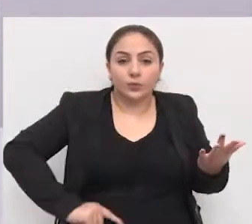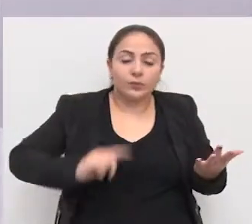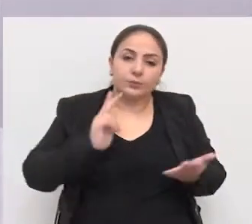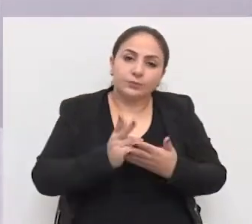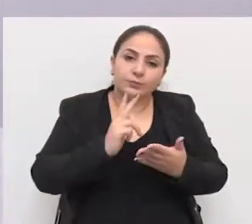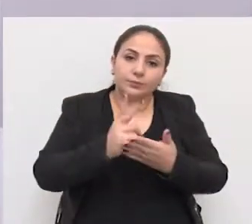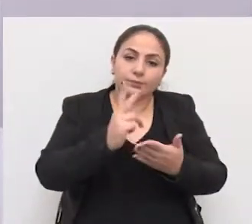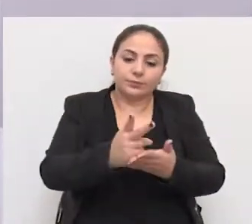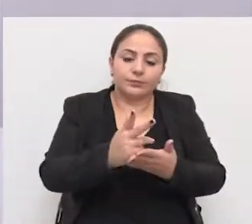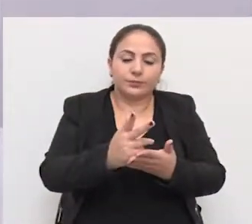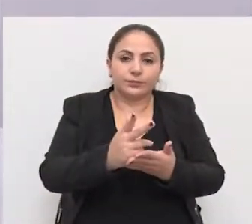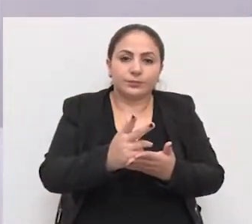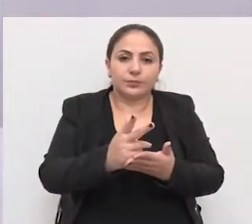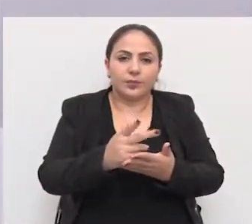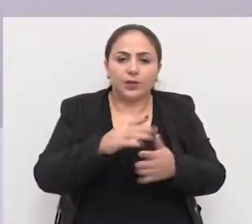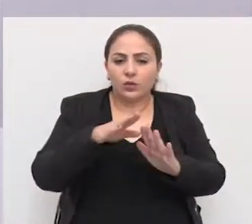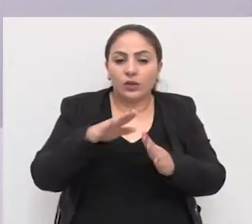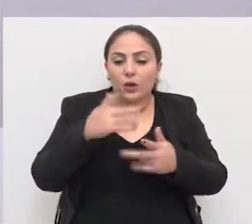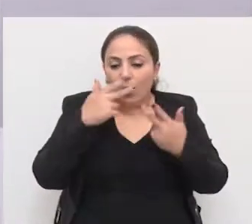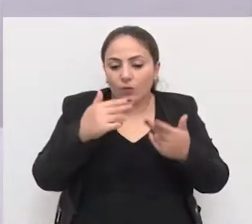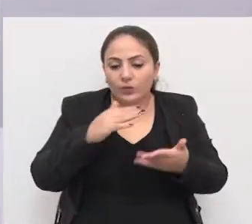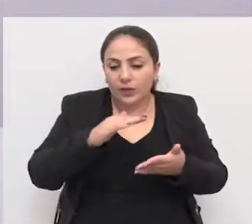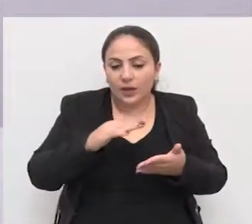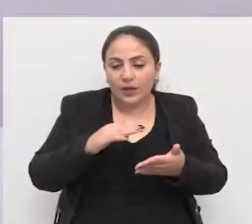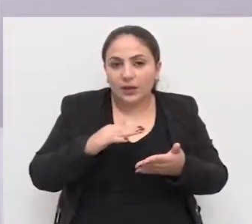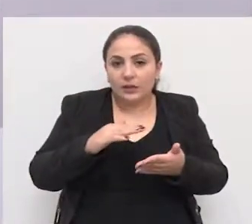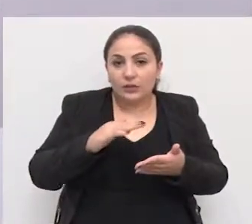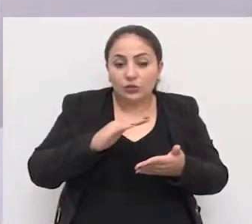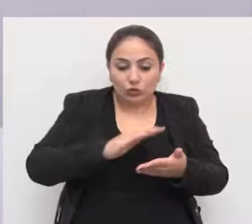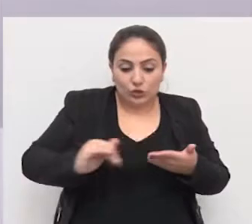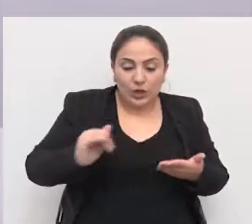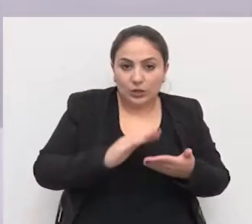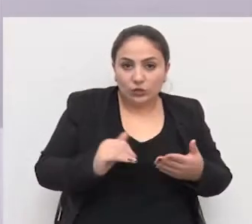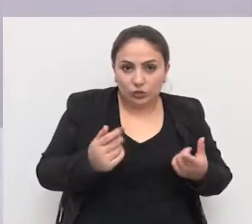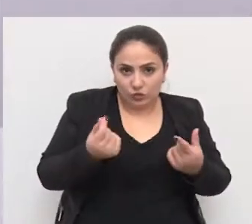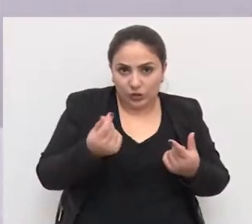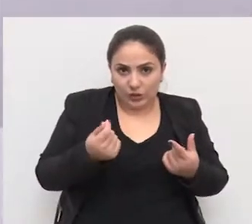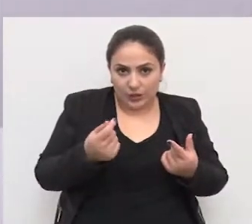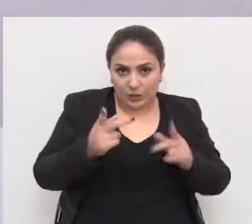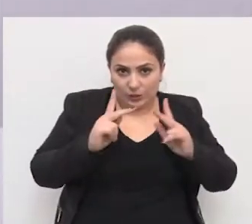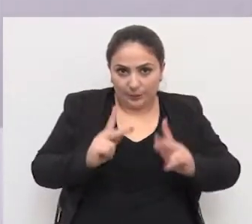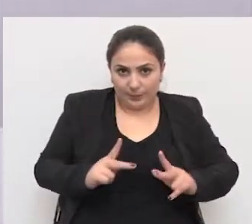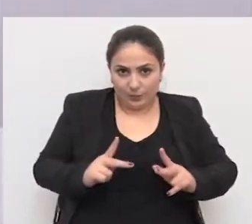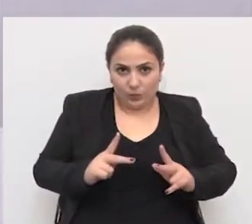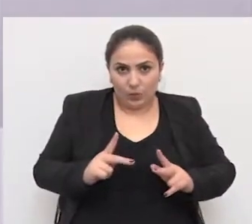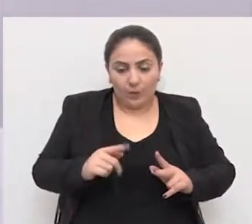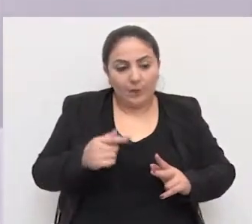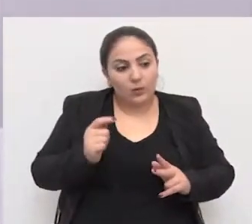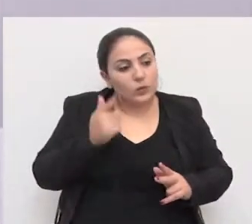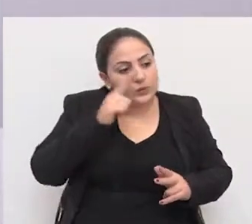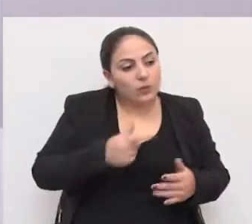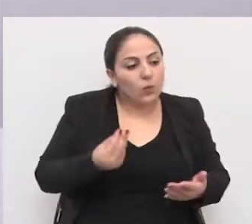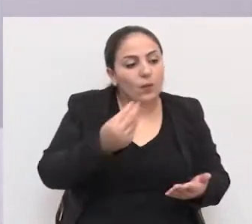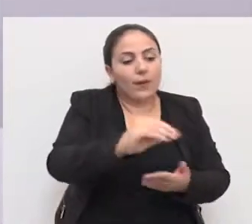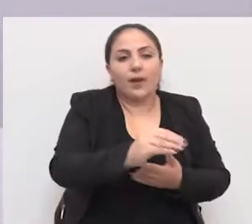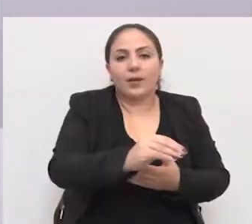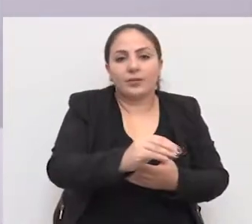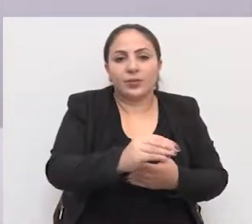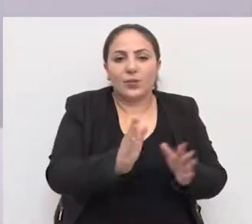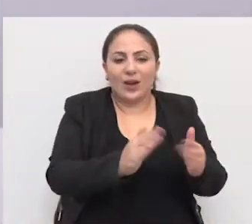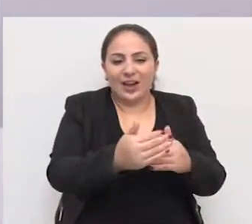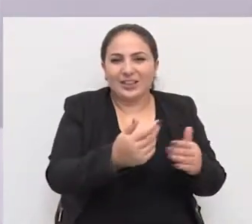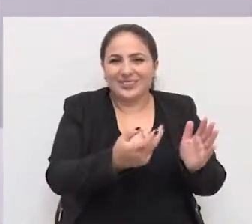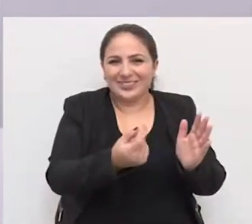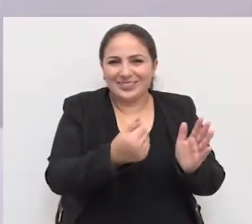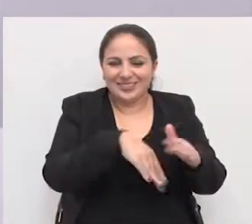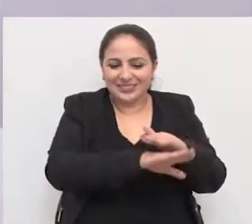o governo vai continuar tirando do bolso do cidadão para botar no caixa único do estado, do município, enfim, que